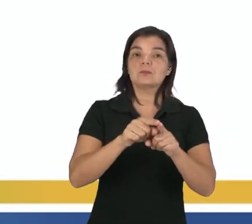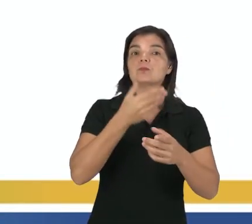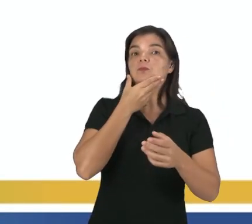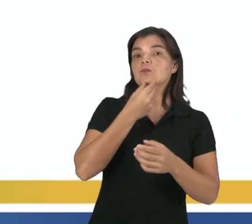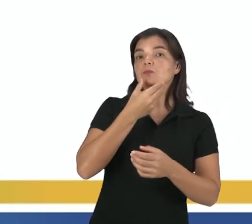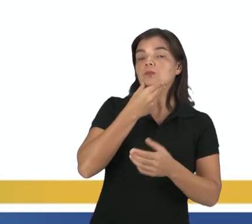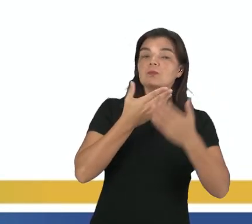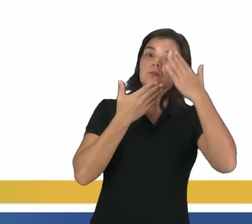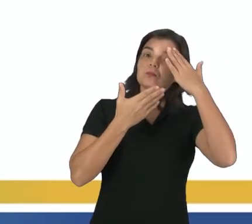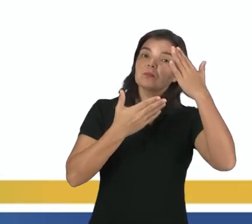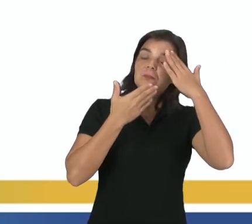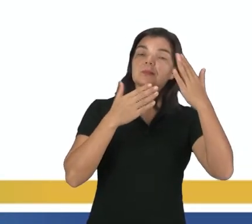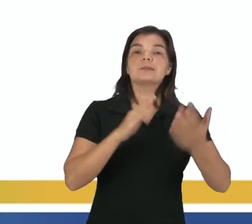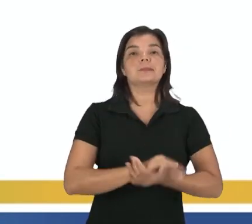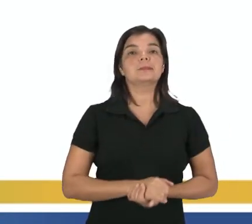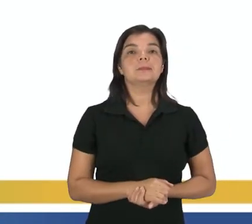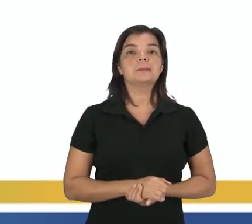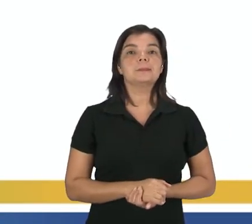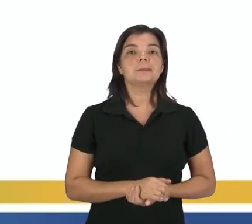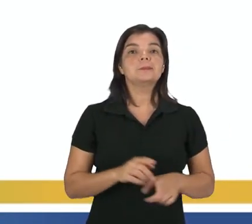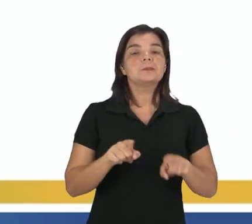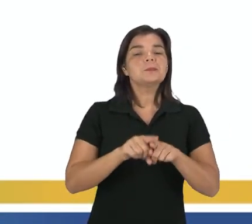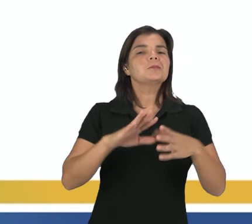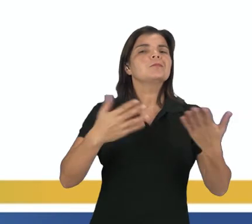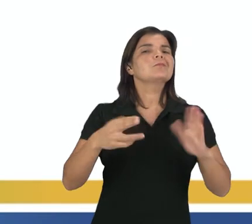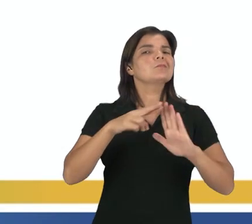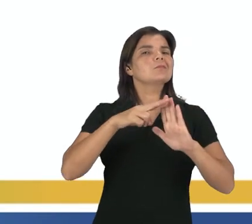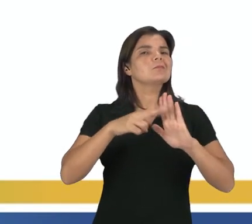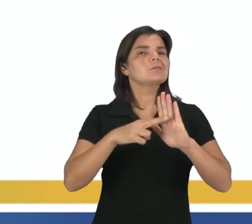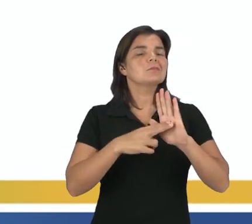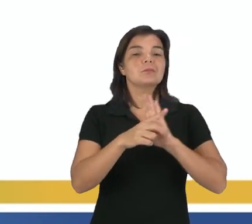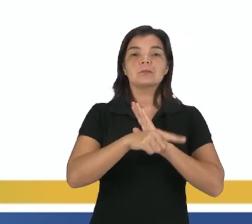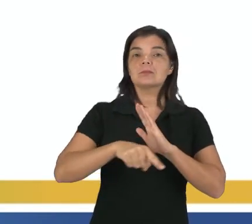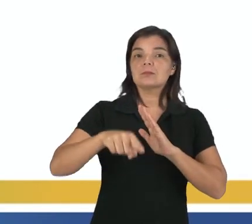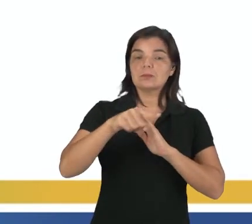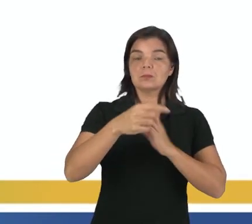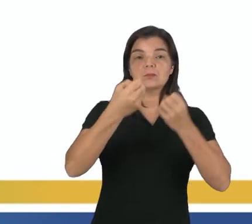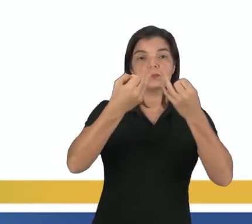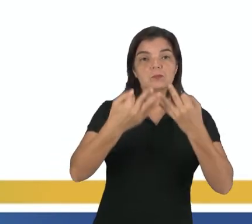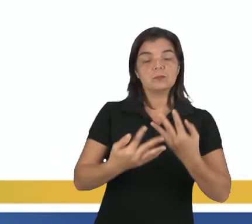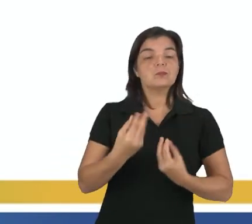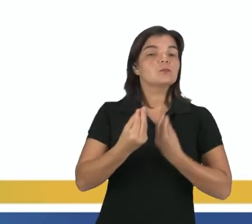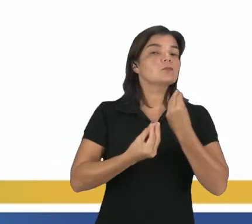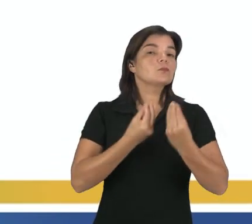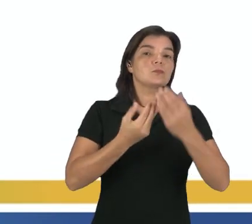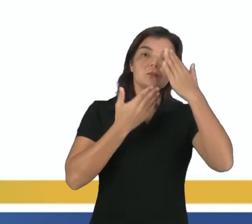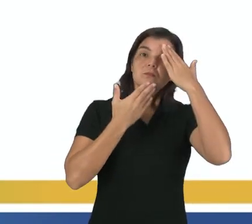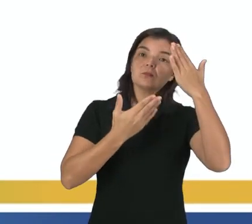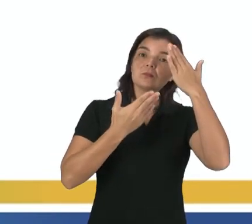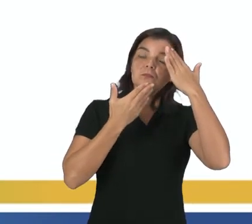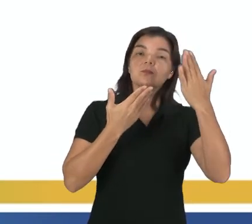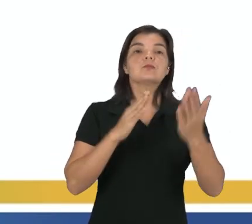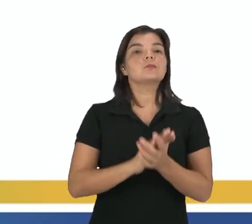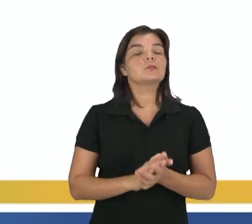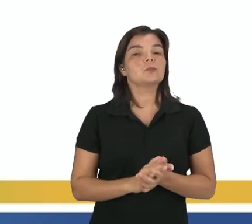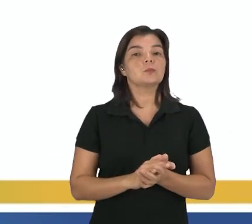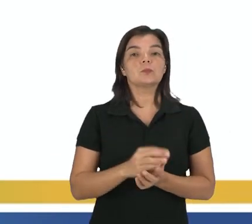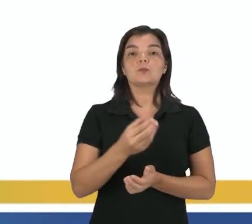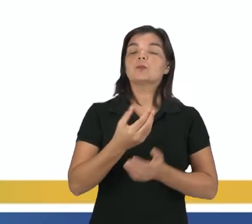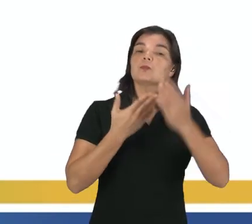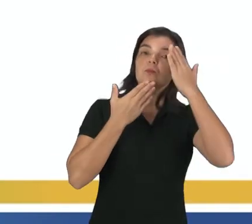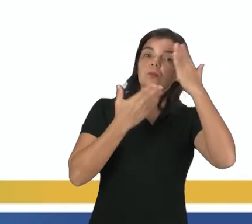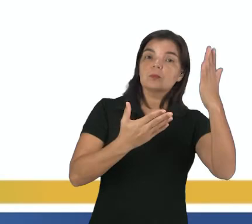obrigado, nós temos a expressão obrigada. E qual a regra? O que você deve falar? Como você deve agradecer? Obrigado